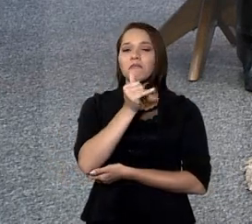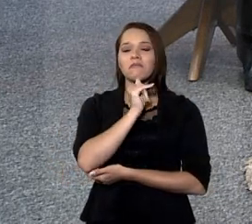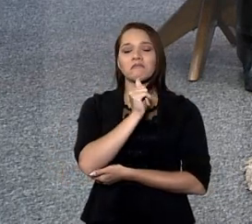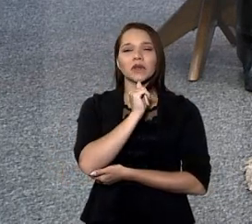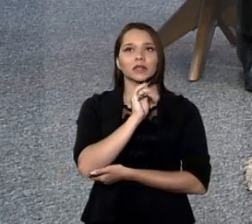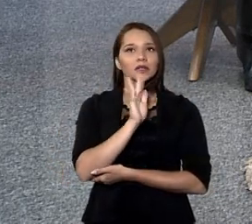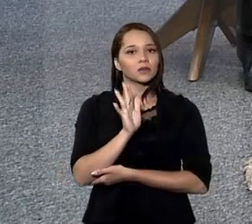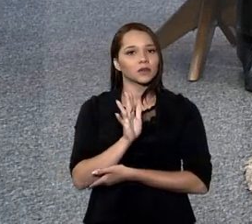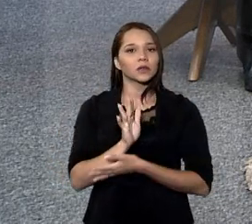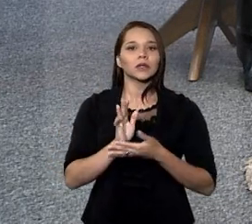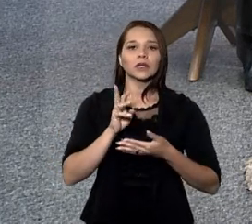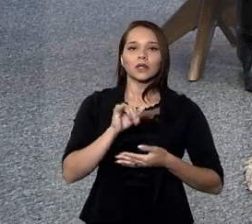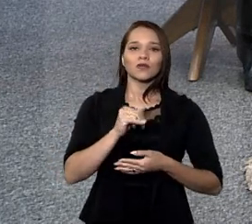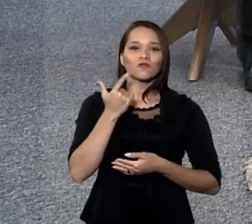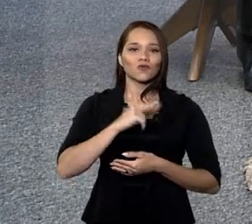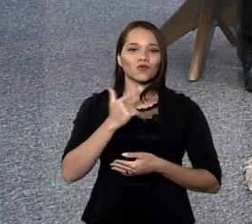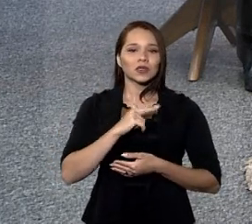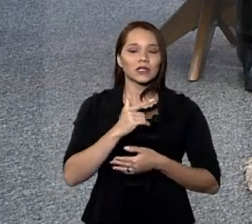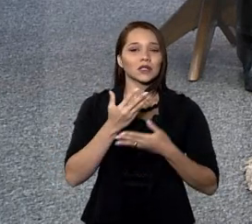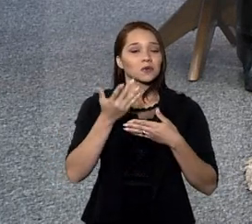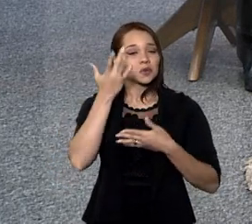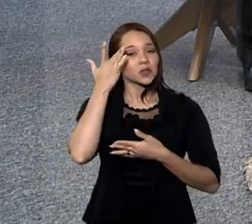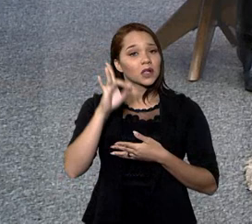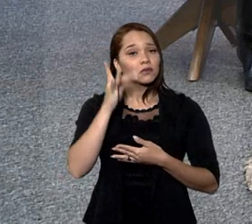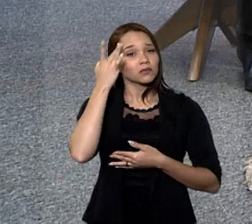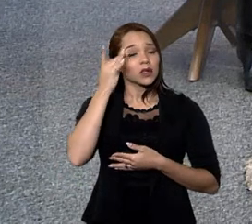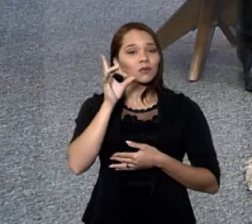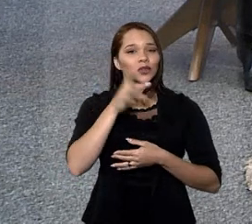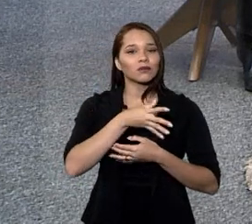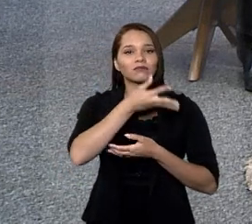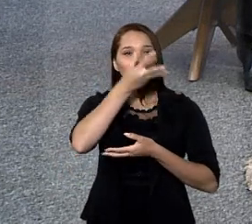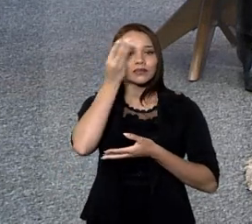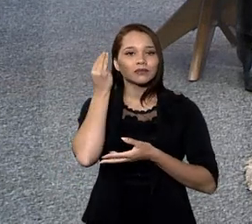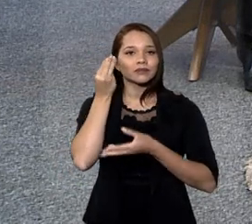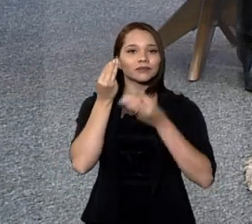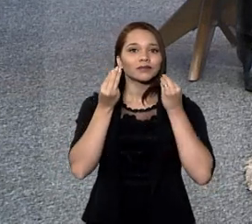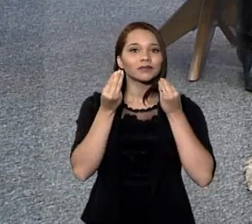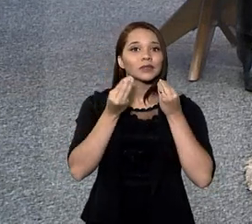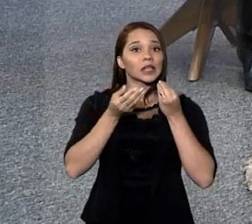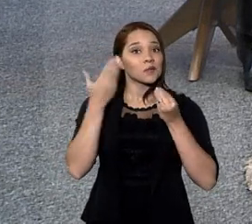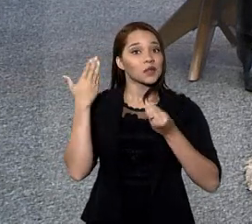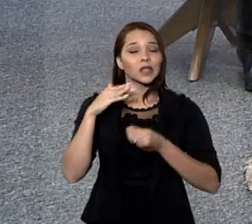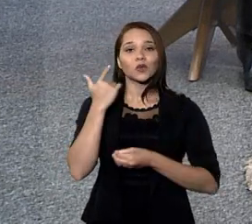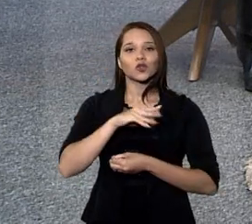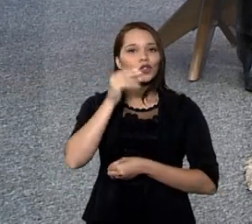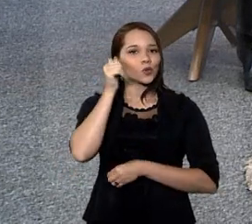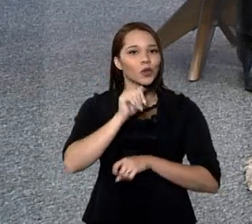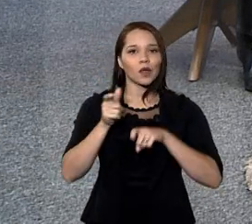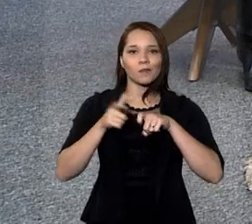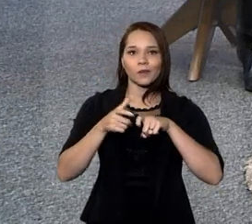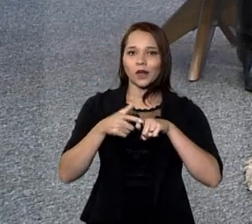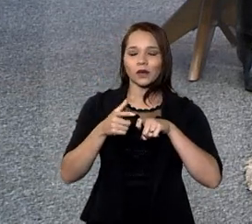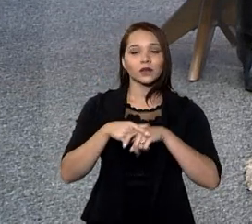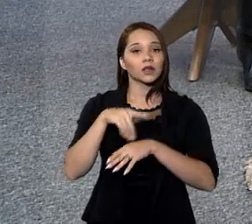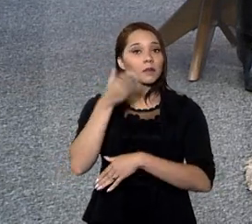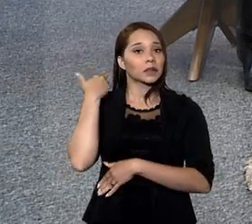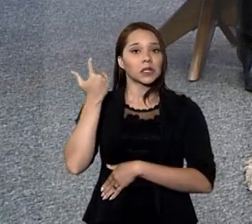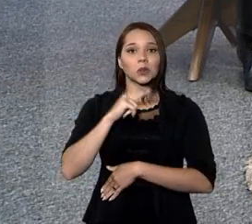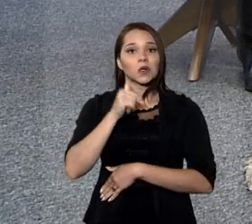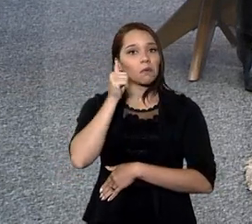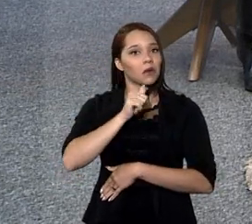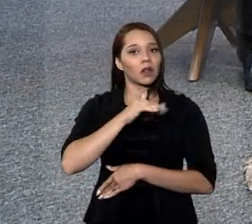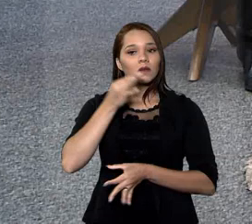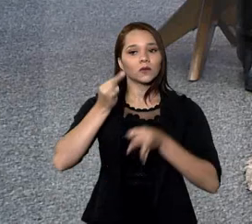por exemplo é que você não tinha não se sabe não se sabe mas se esquece que não havia mulheres médicas não